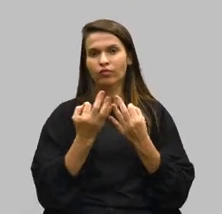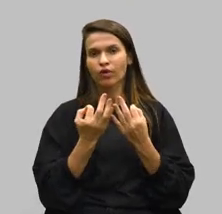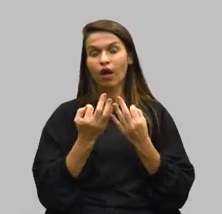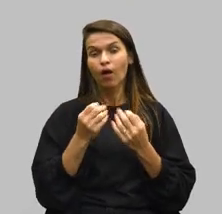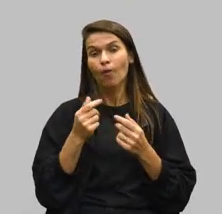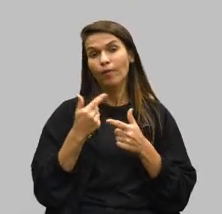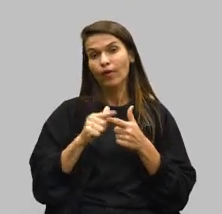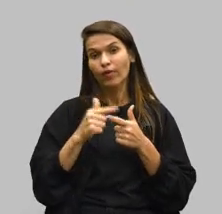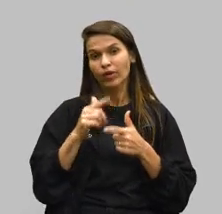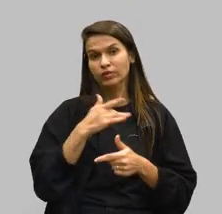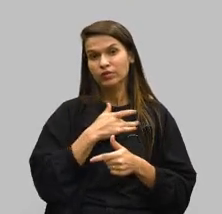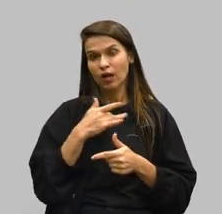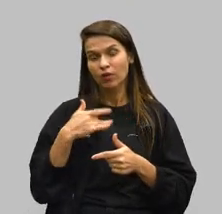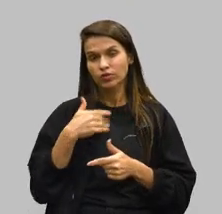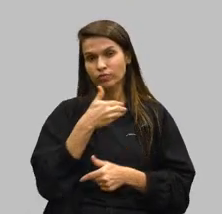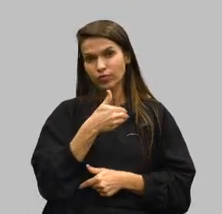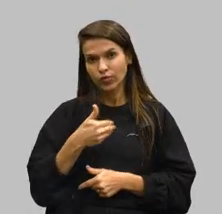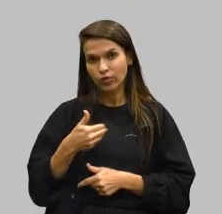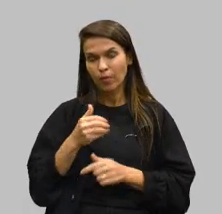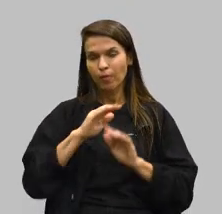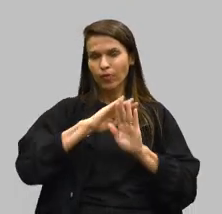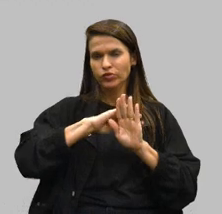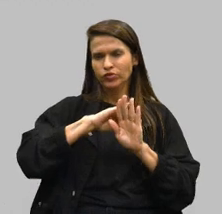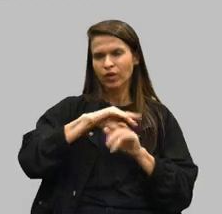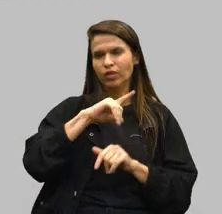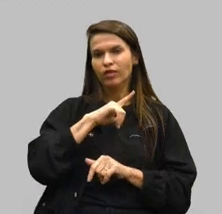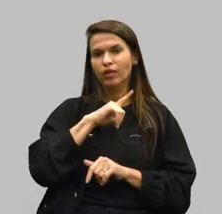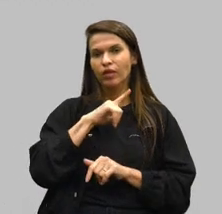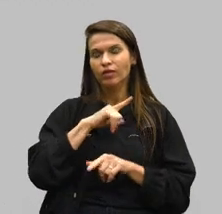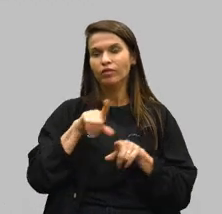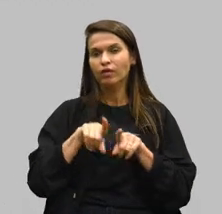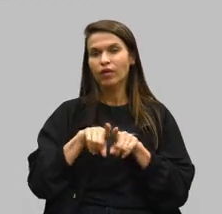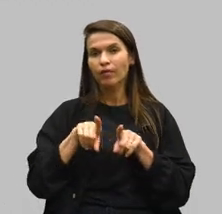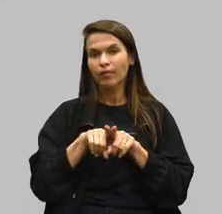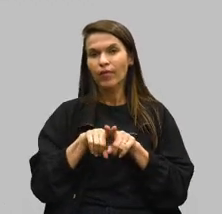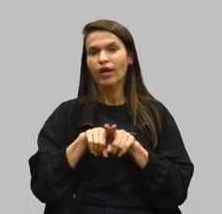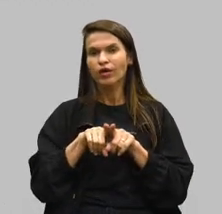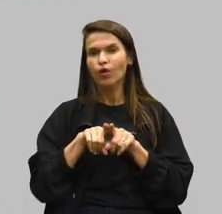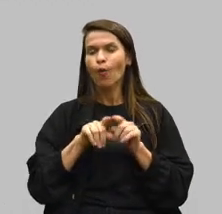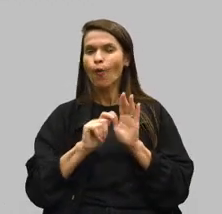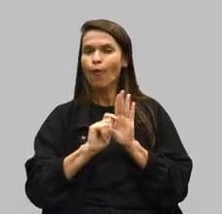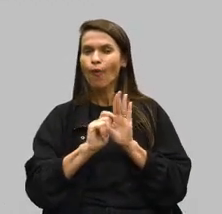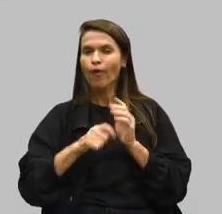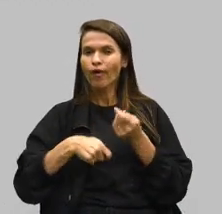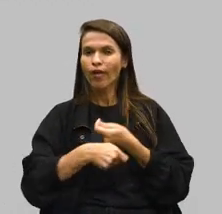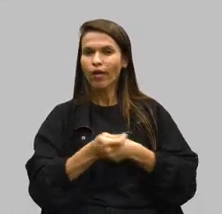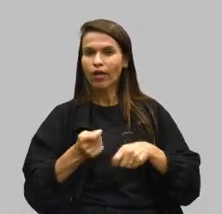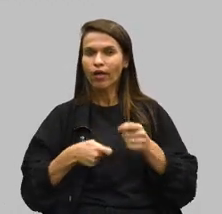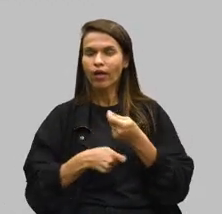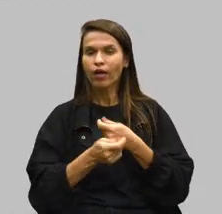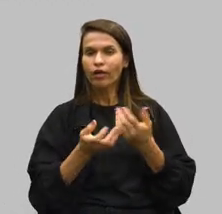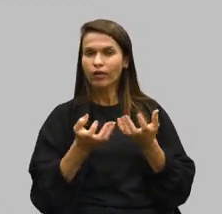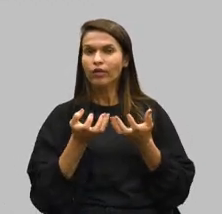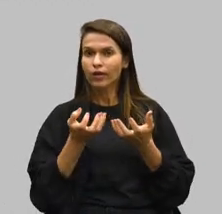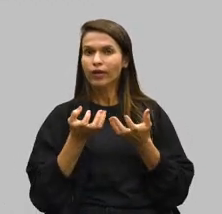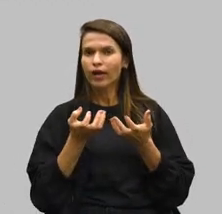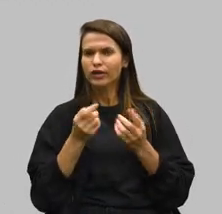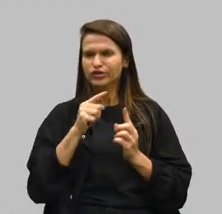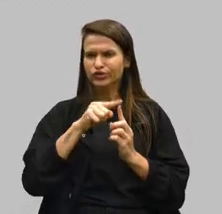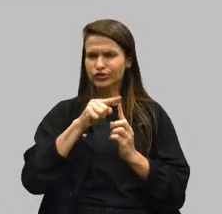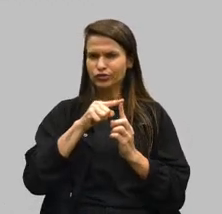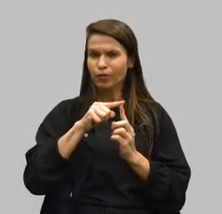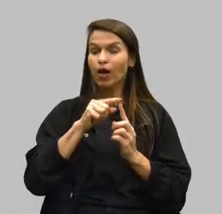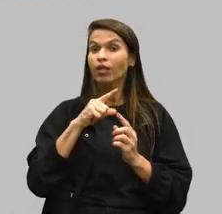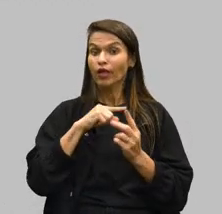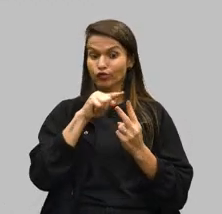e por trás disso você tem ainda o tráfico de drogas que quer essa condição Então você tem dois